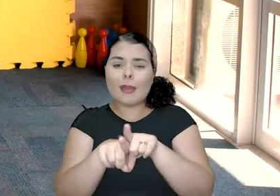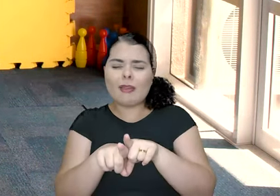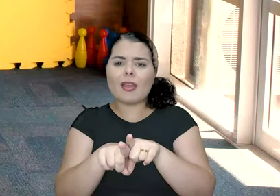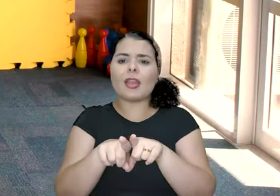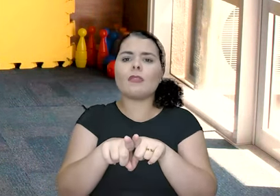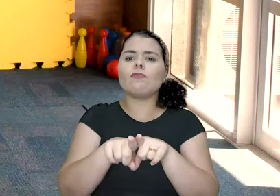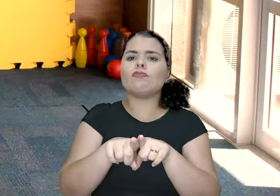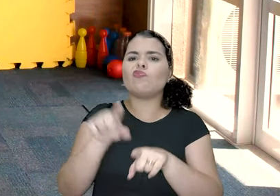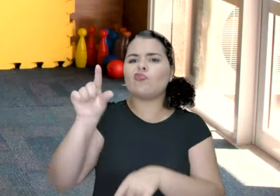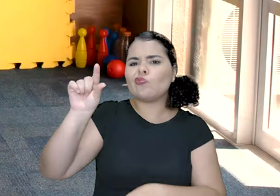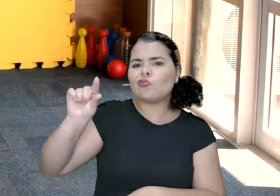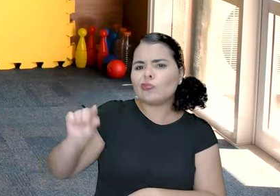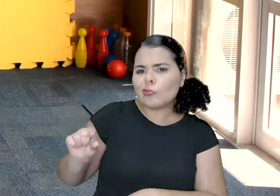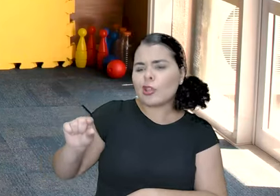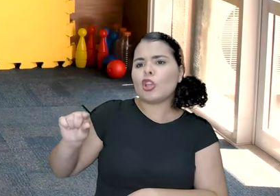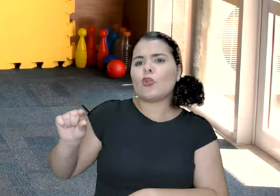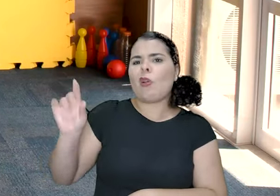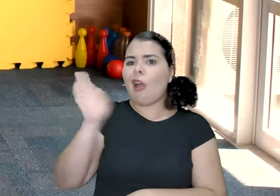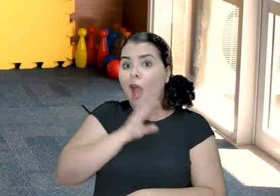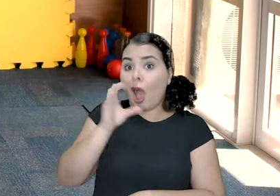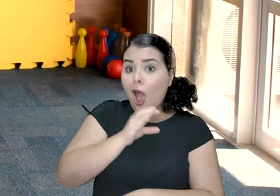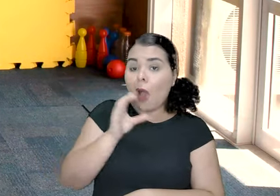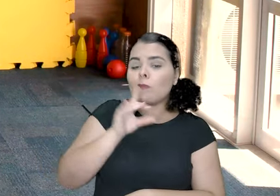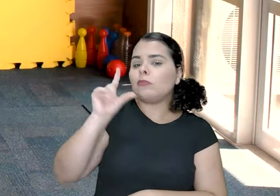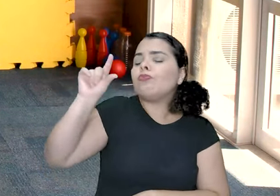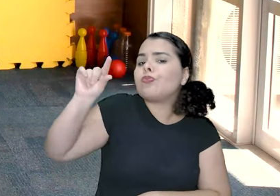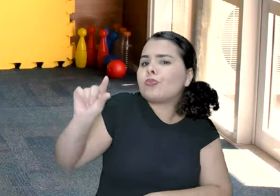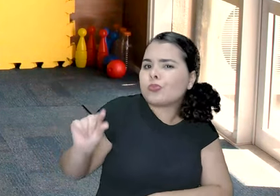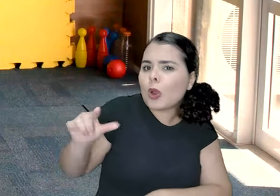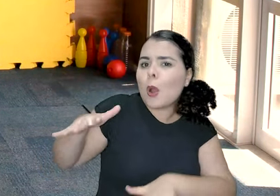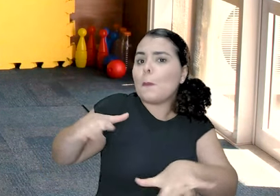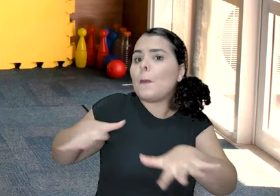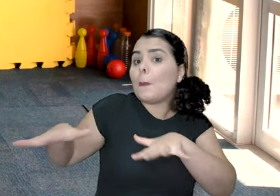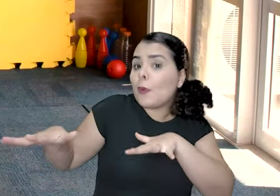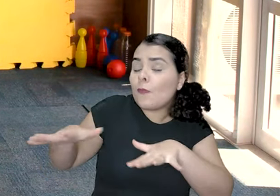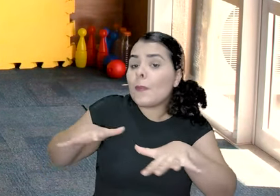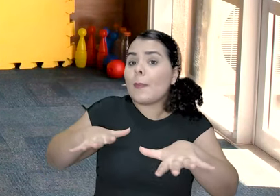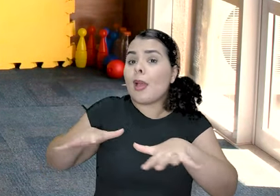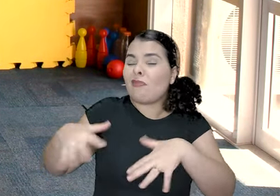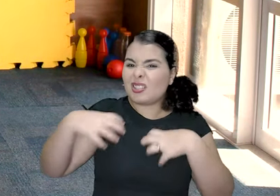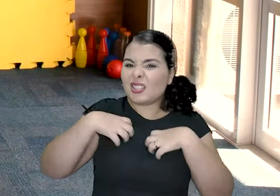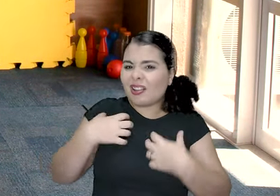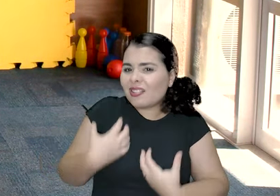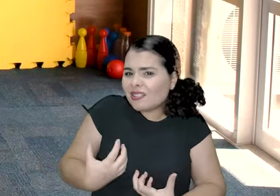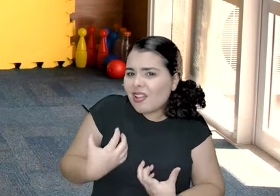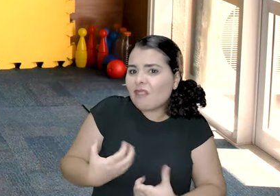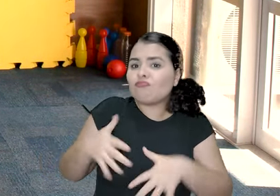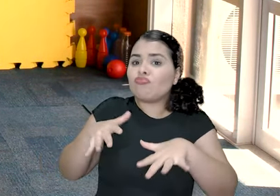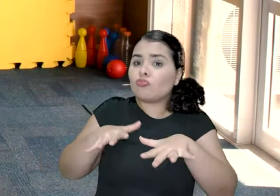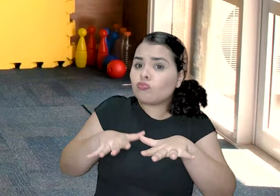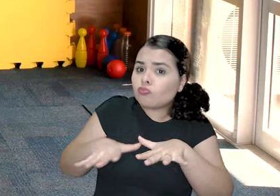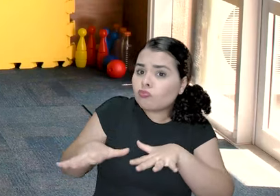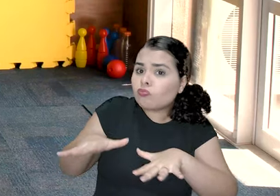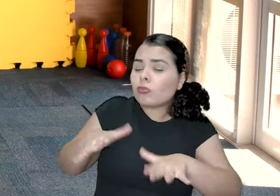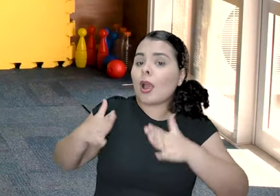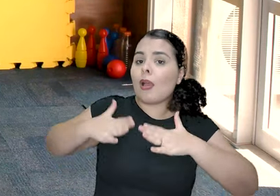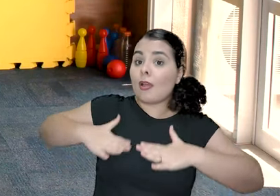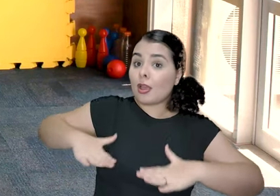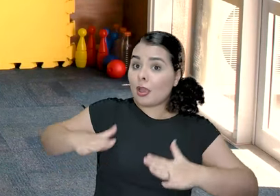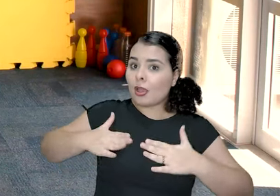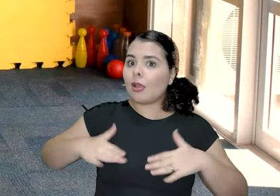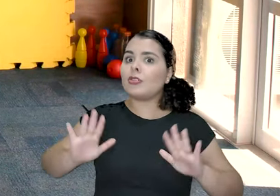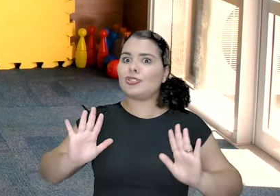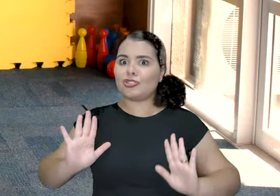diminuir a velocidade do movimento se você ficar cansado. Então já dei